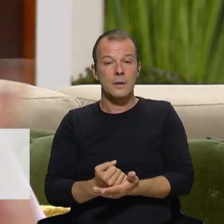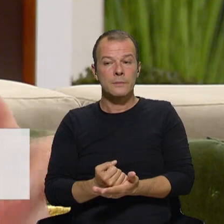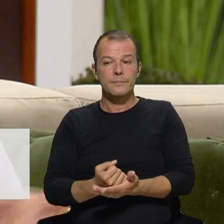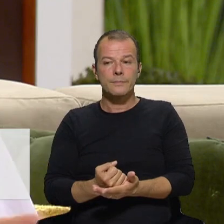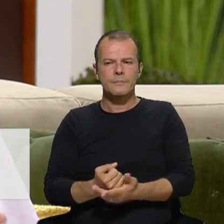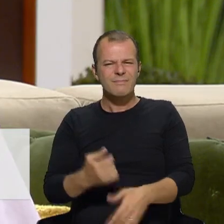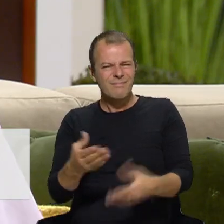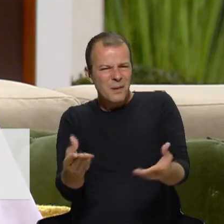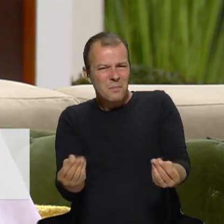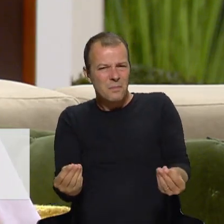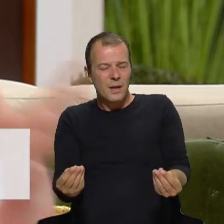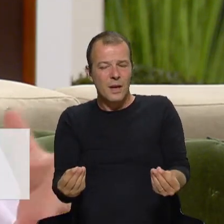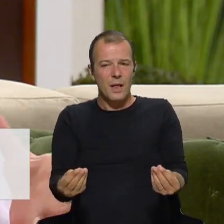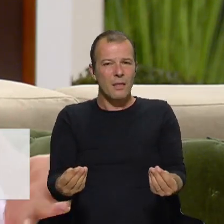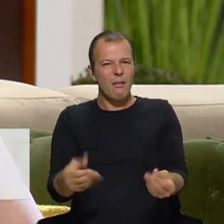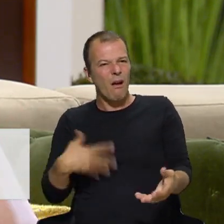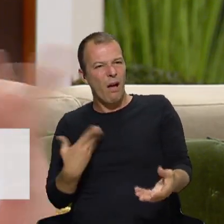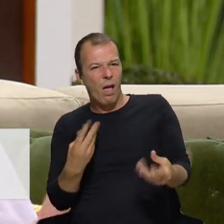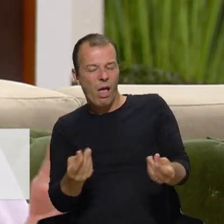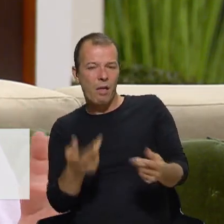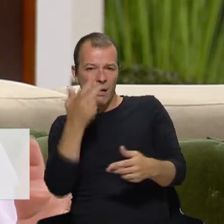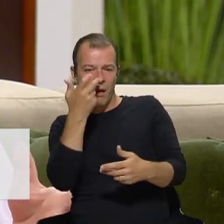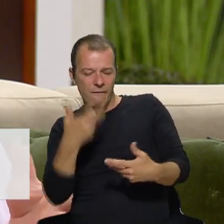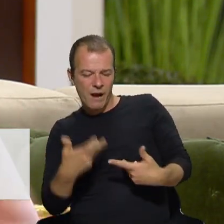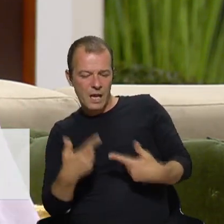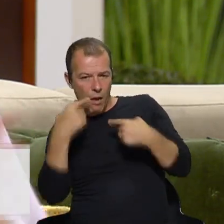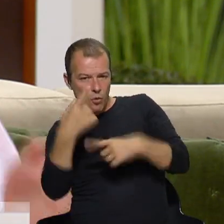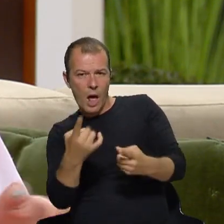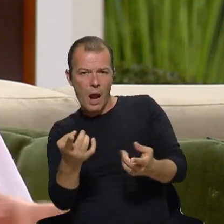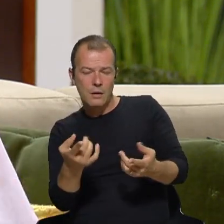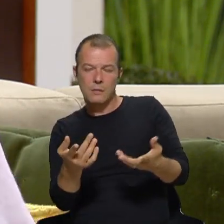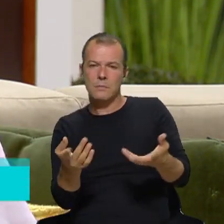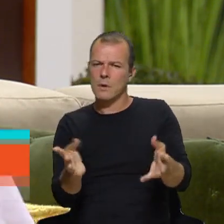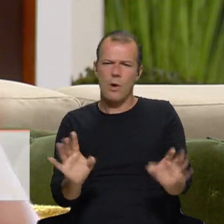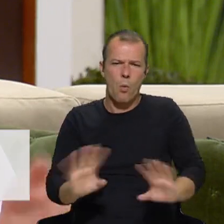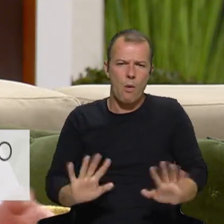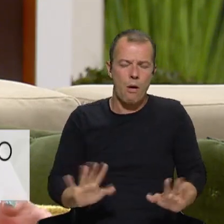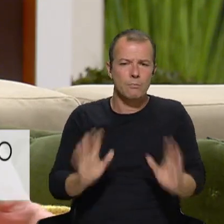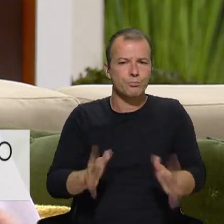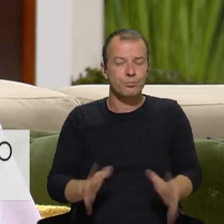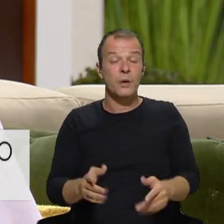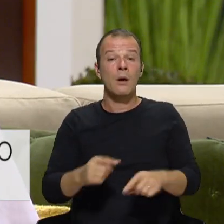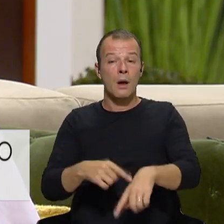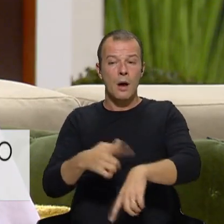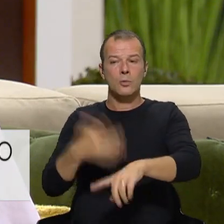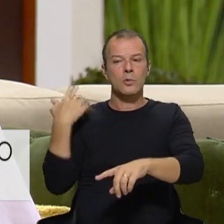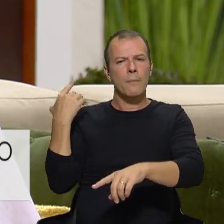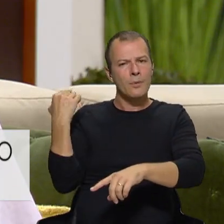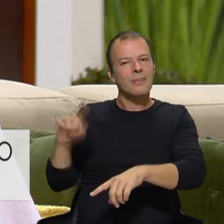não temos que ter medo de mostrar fragilidades. Há uns tempos eu tinha,